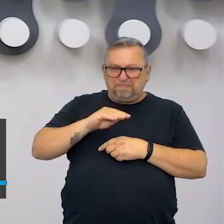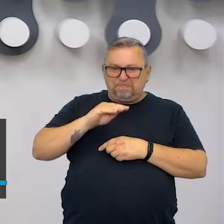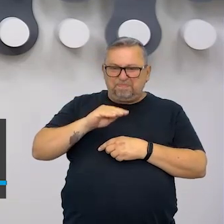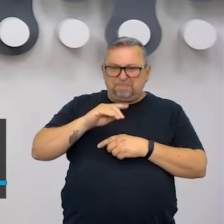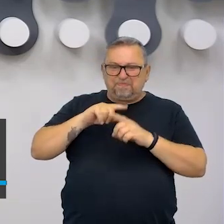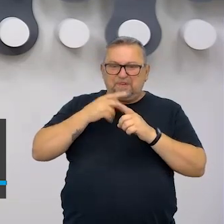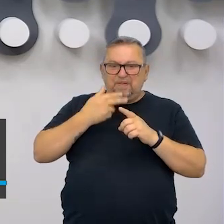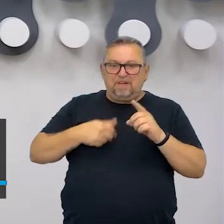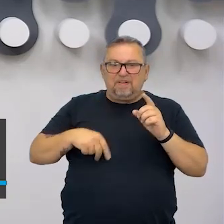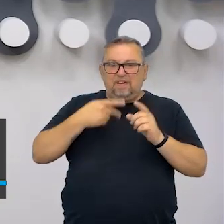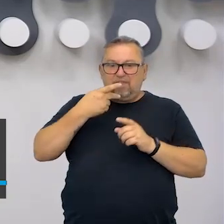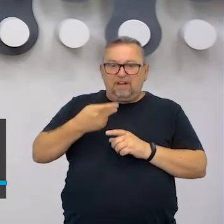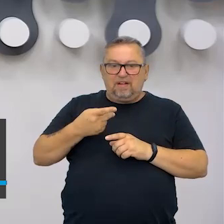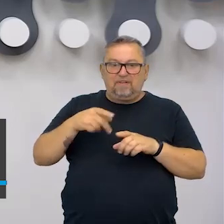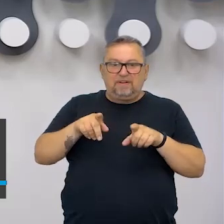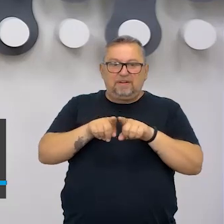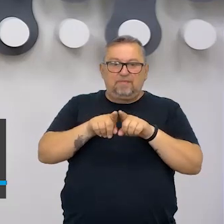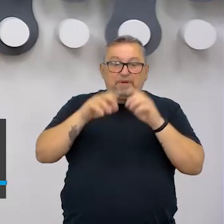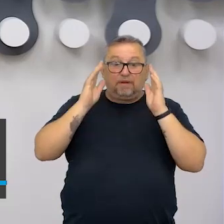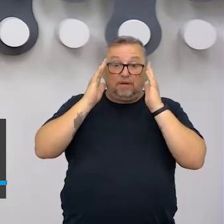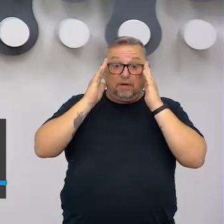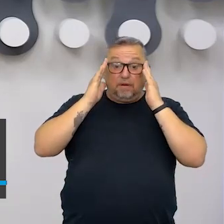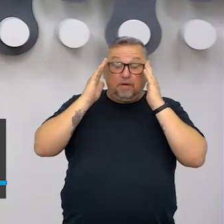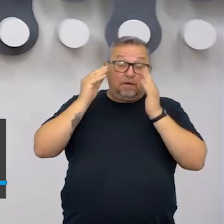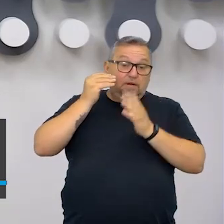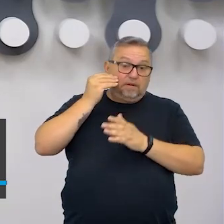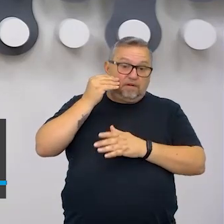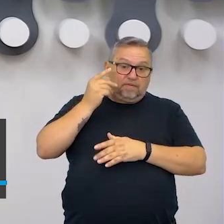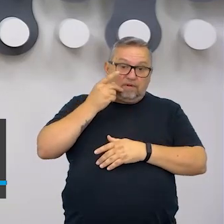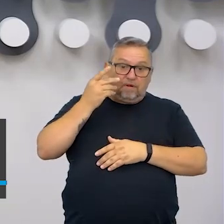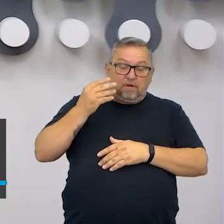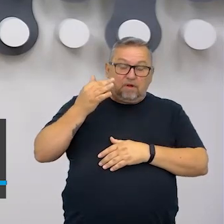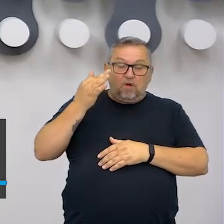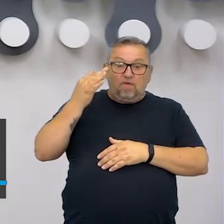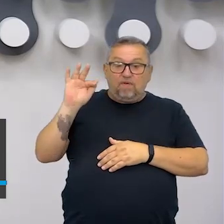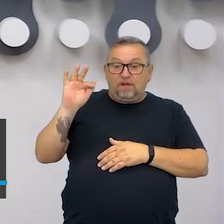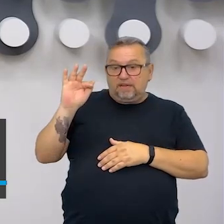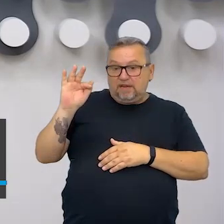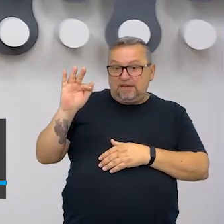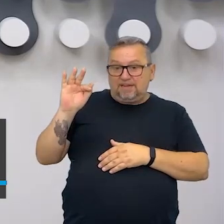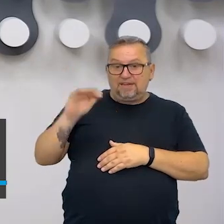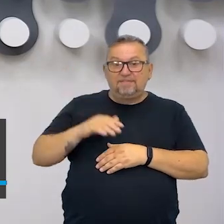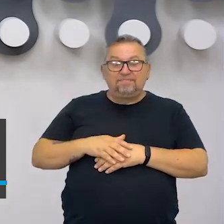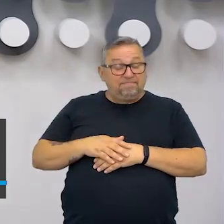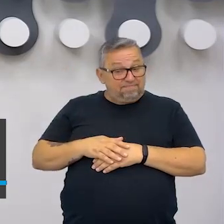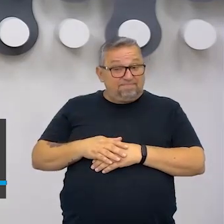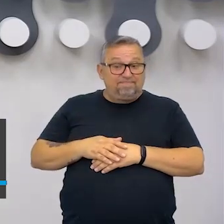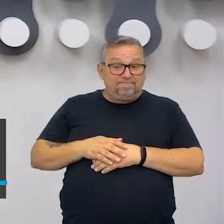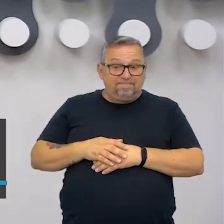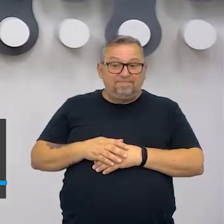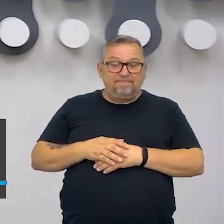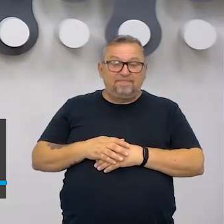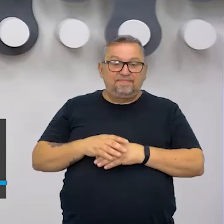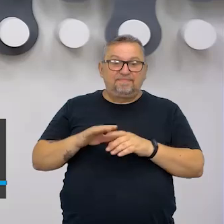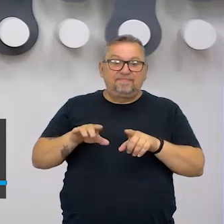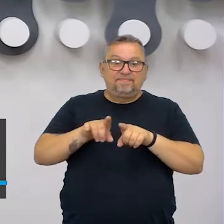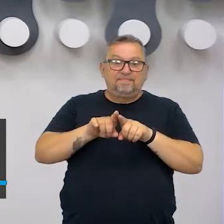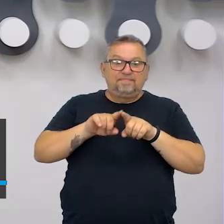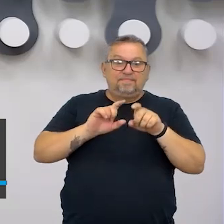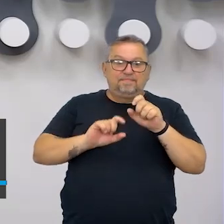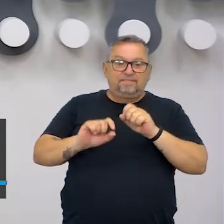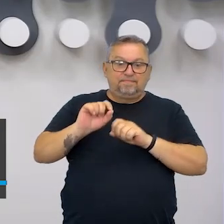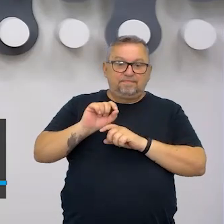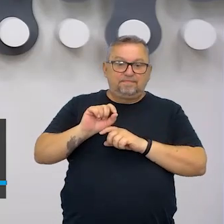aquela língua que eles falavam e tentando falar com um sotaque francês, talvez, né?